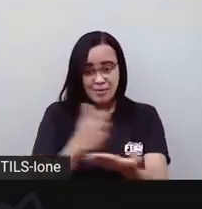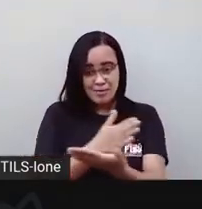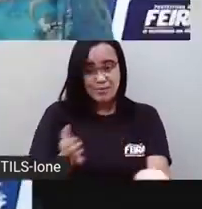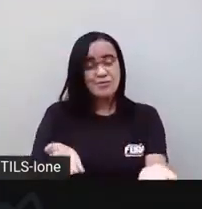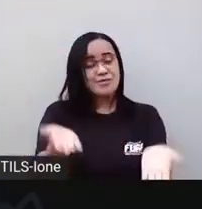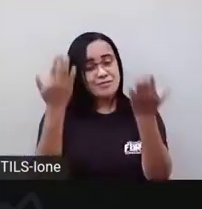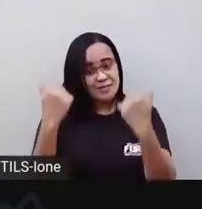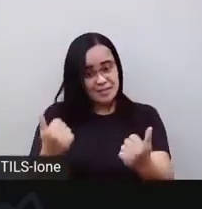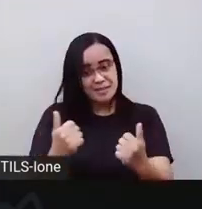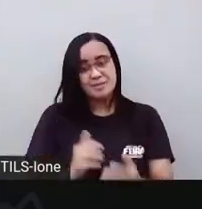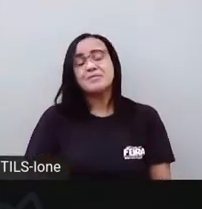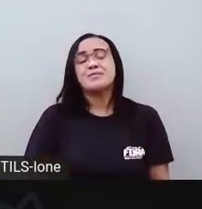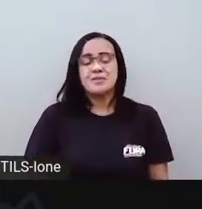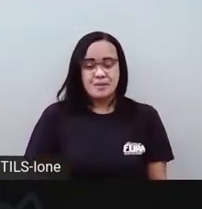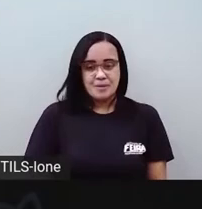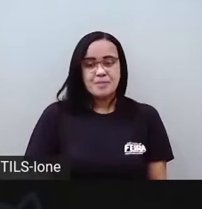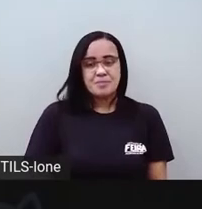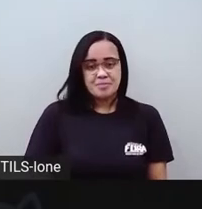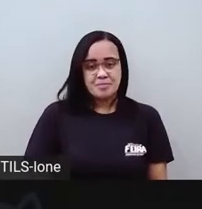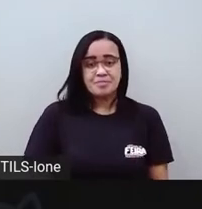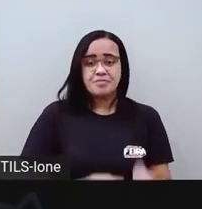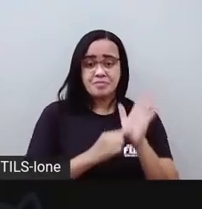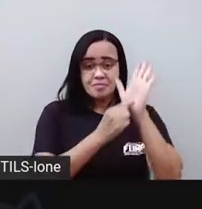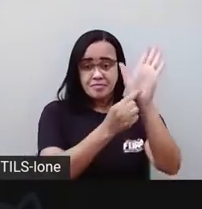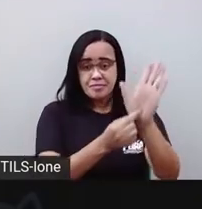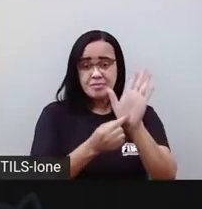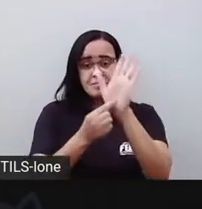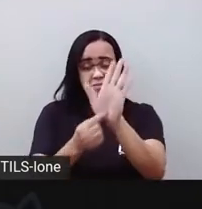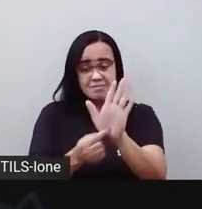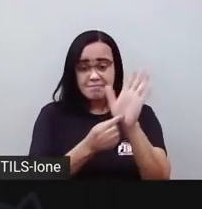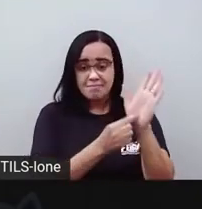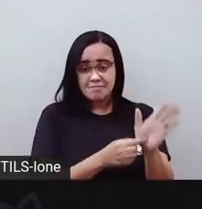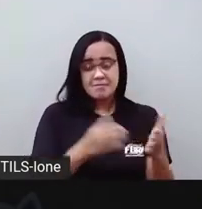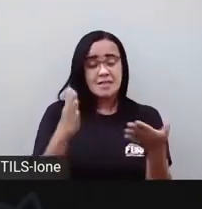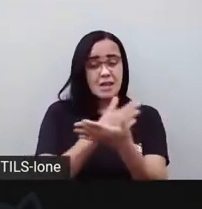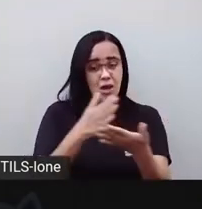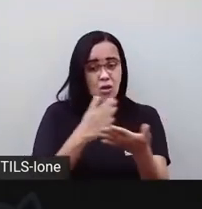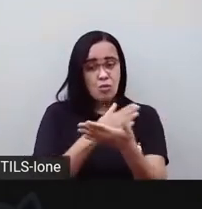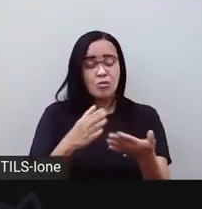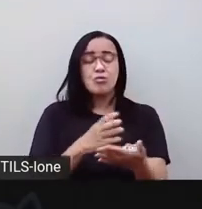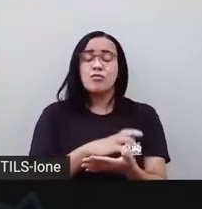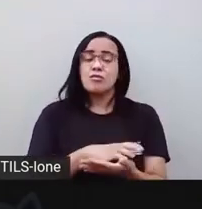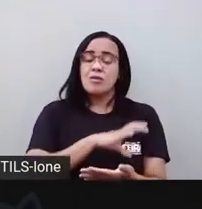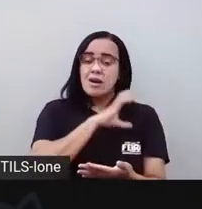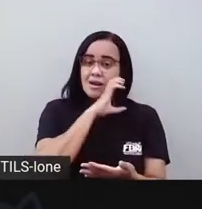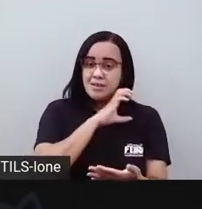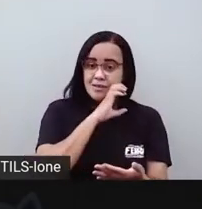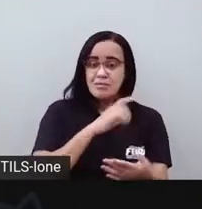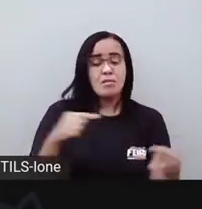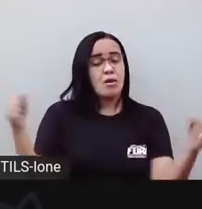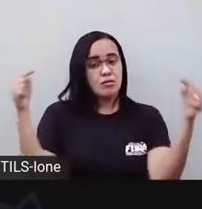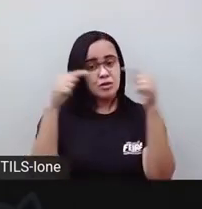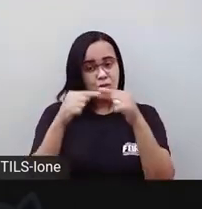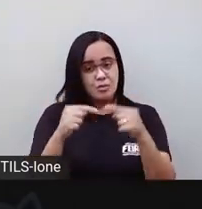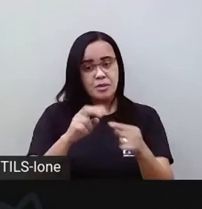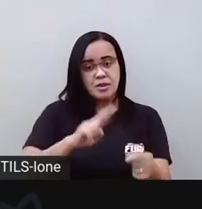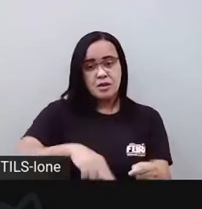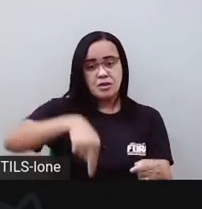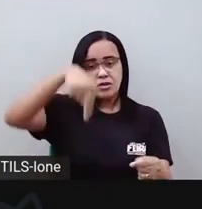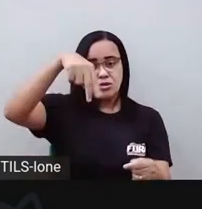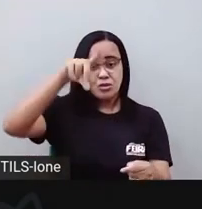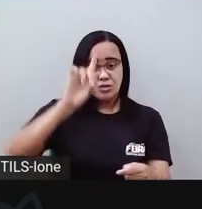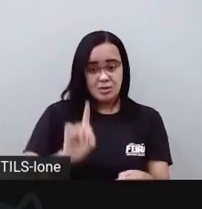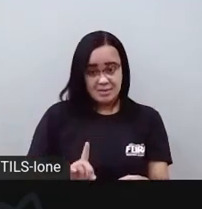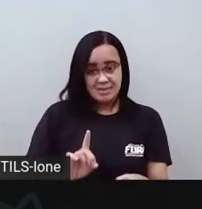trouxe algumas imagens para a gente poder descobrir alguns animais da nossa fauna brasileira que poderiam ter participado também